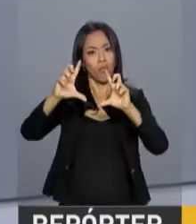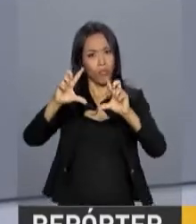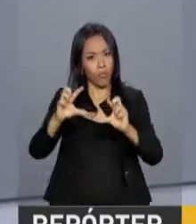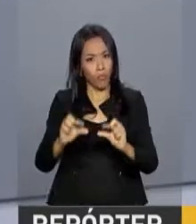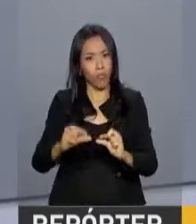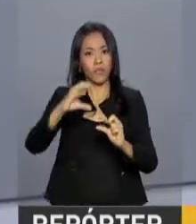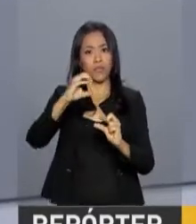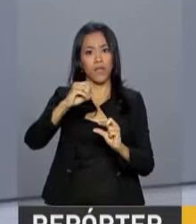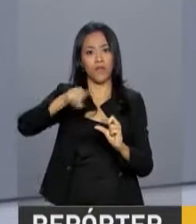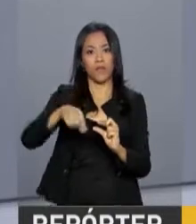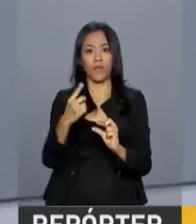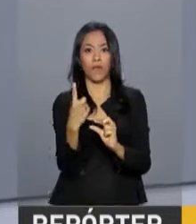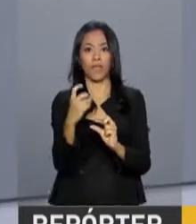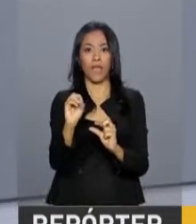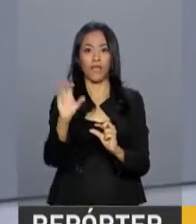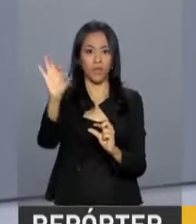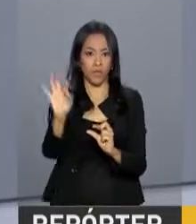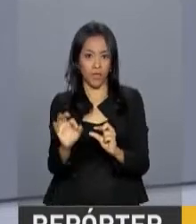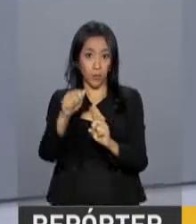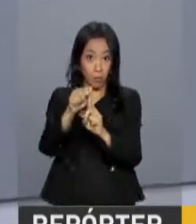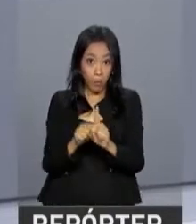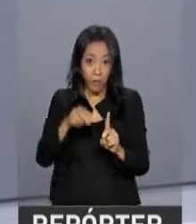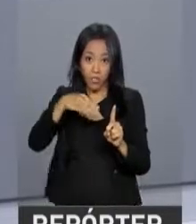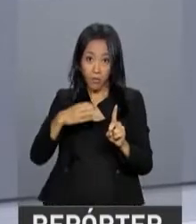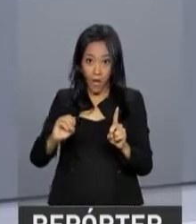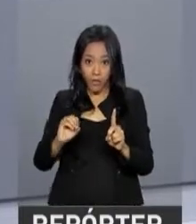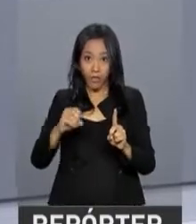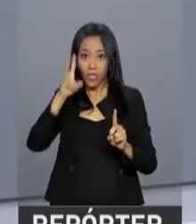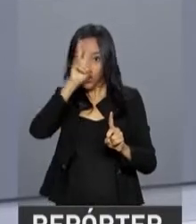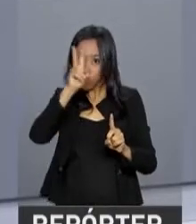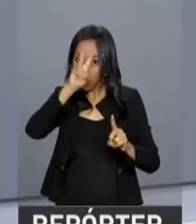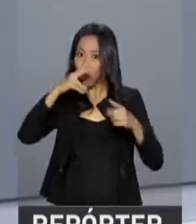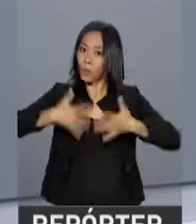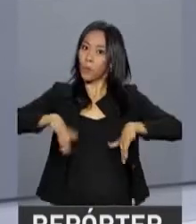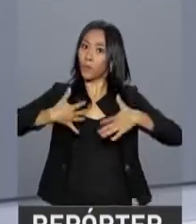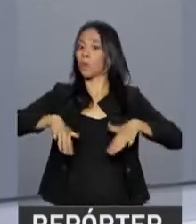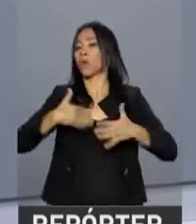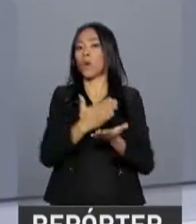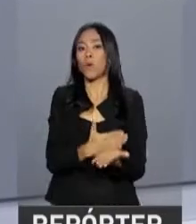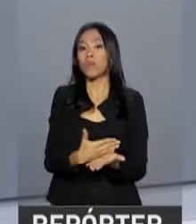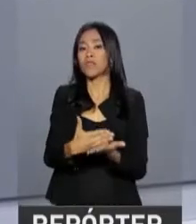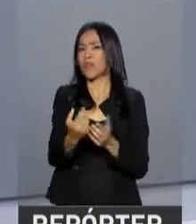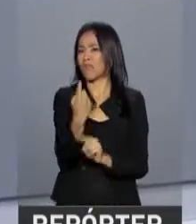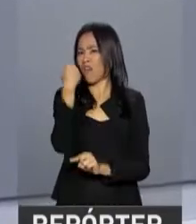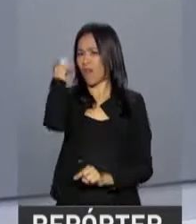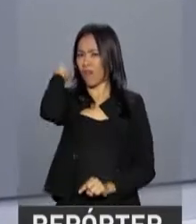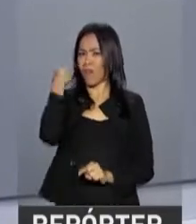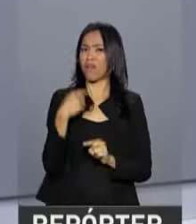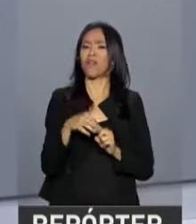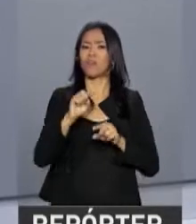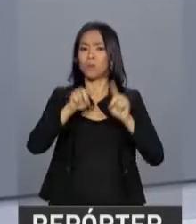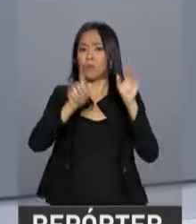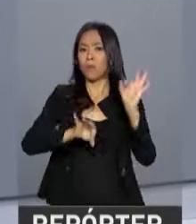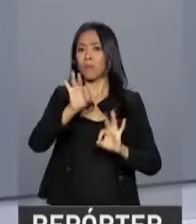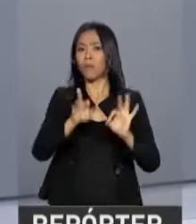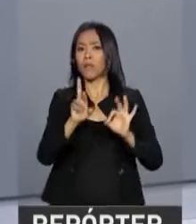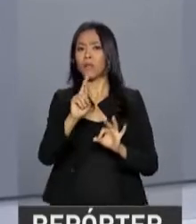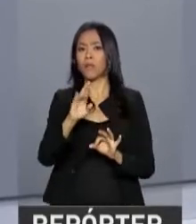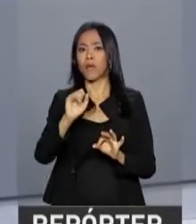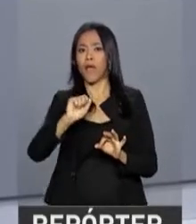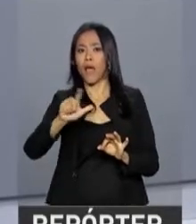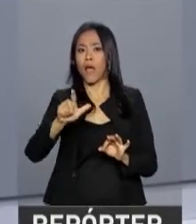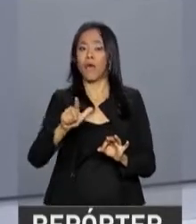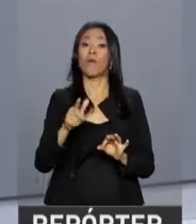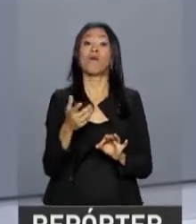para 0,10% em março. Na série histórica, iniciada com o Plano Real, em 1994, esta foi